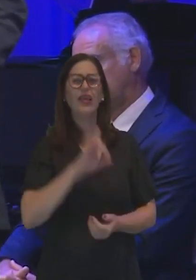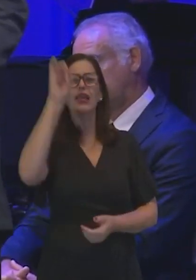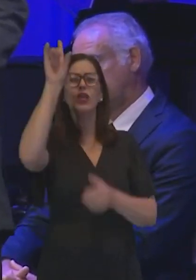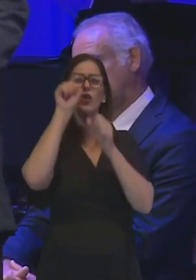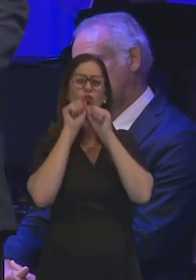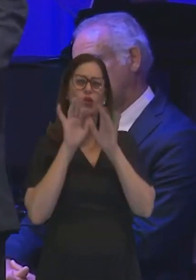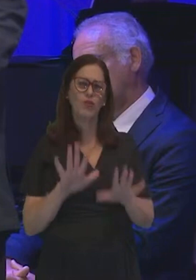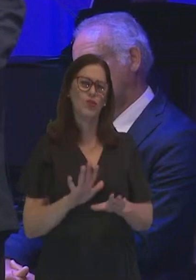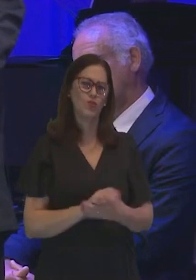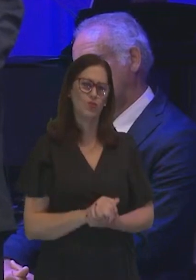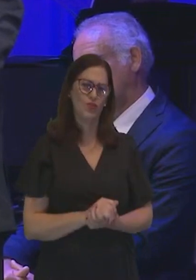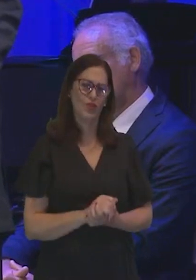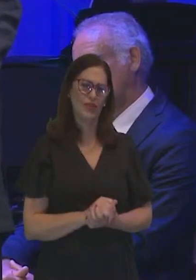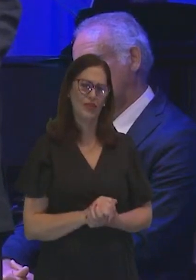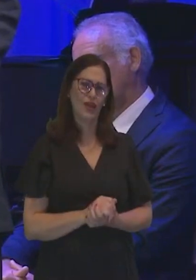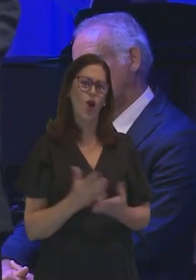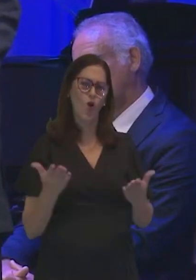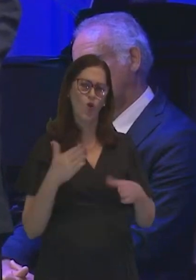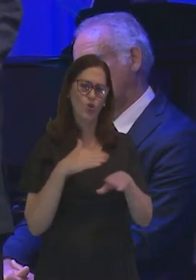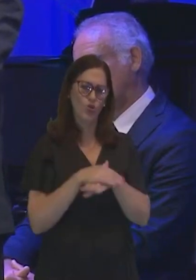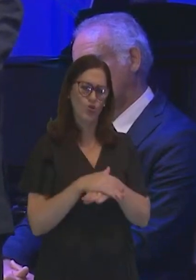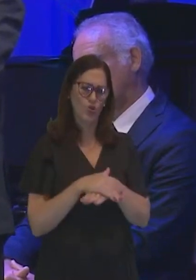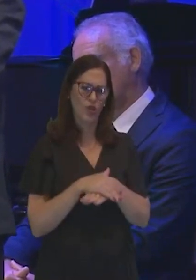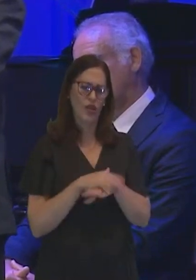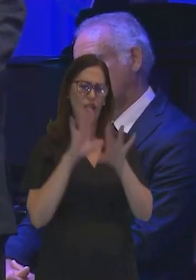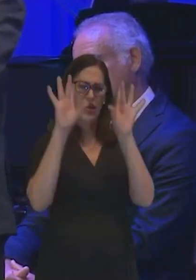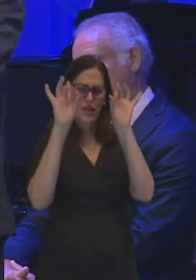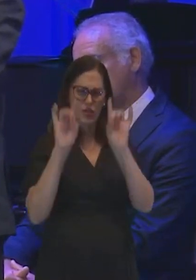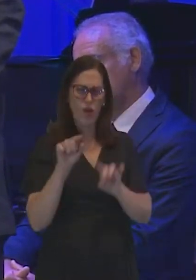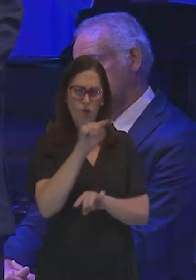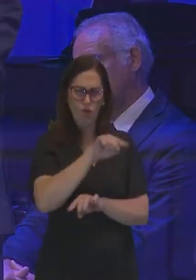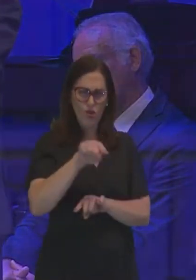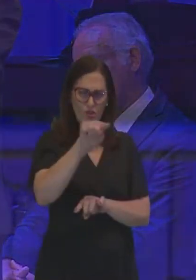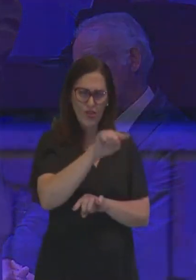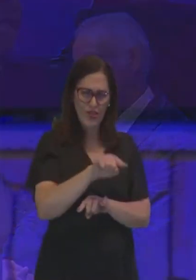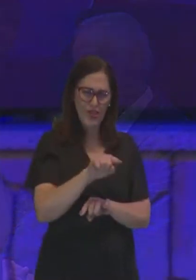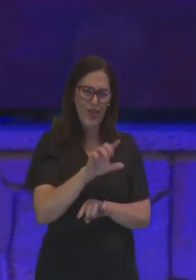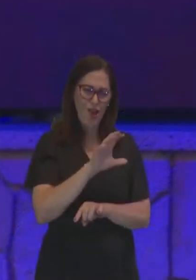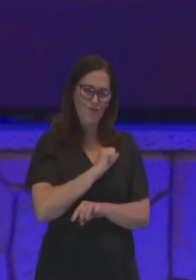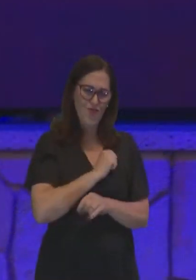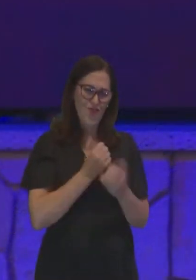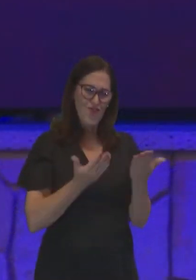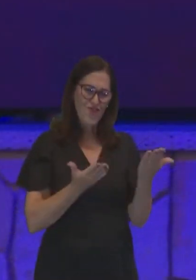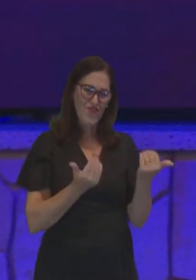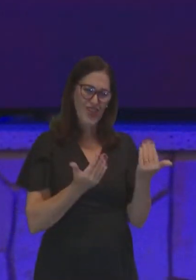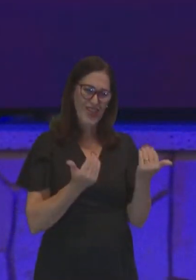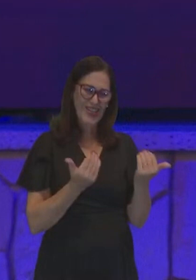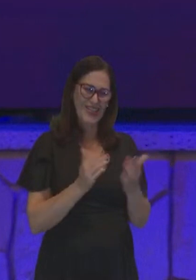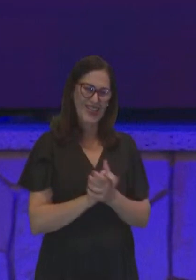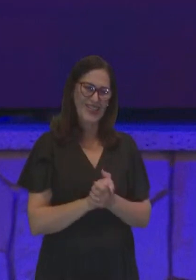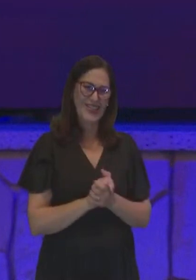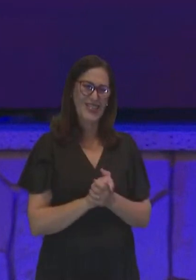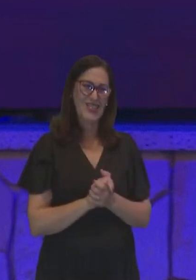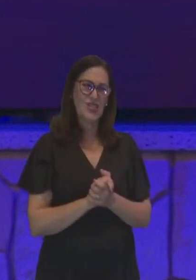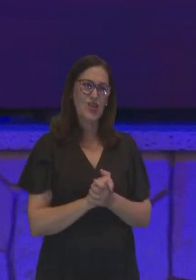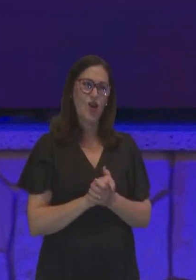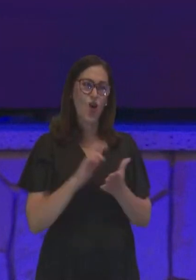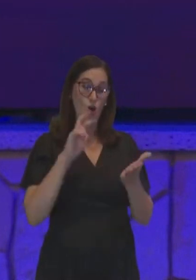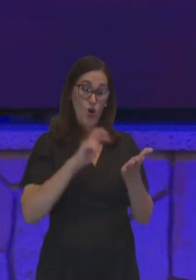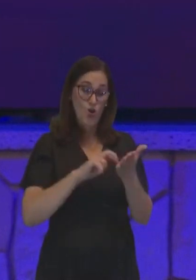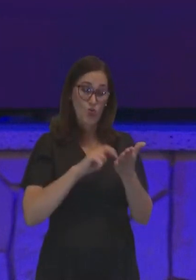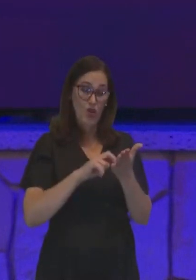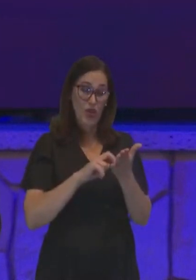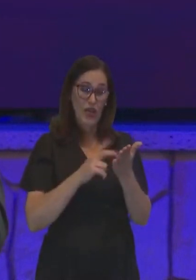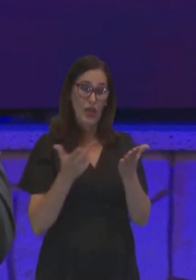abençoe o Senhor, amados, nesta noite, de maneira especial vocês, meus queridos jovens, que pela manhã, conforme